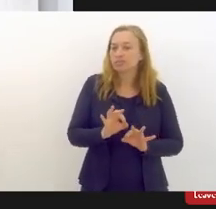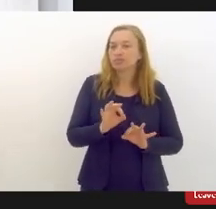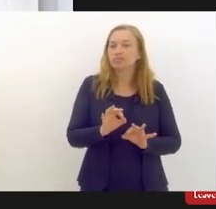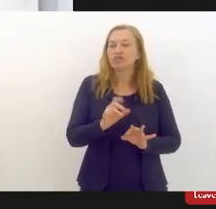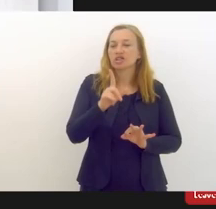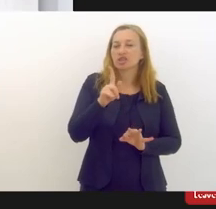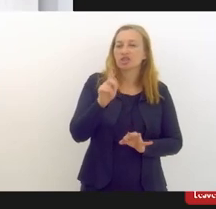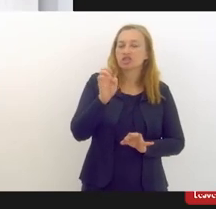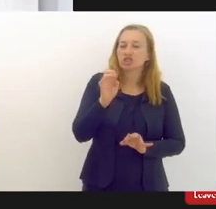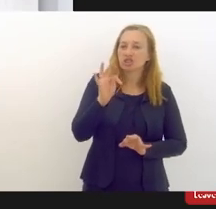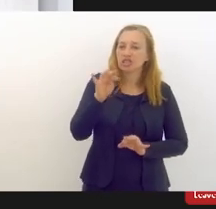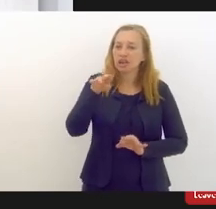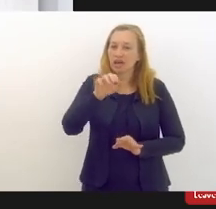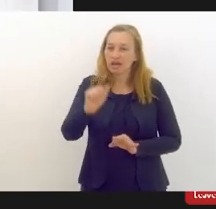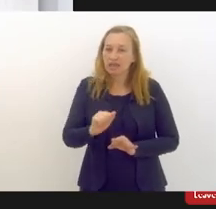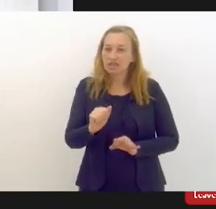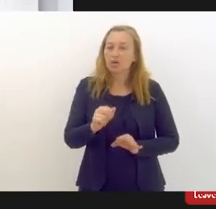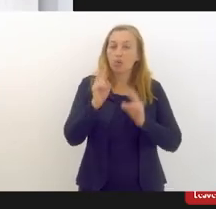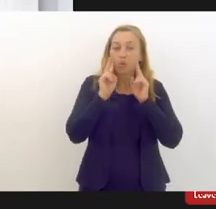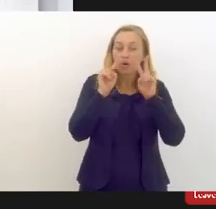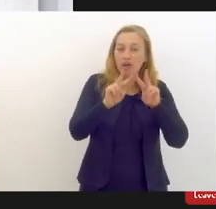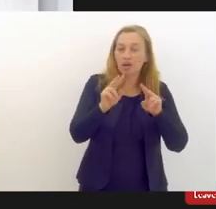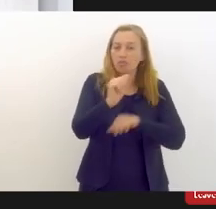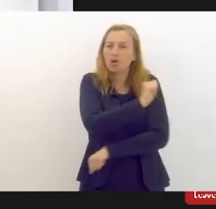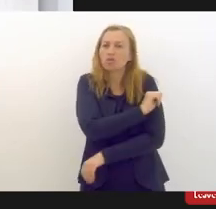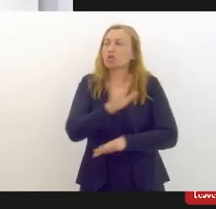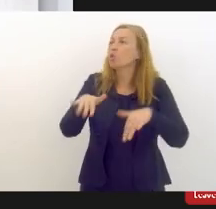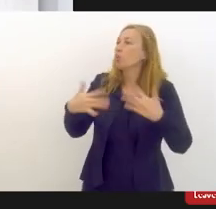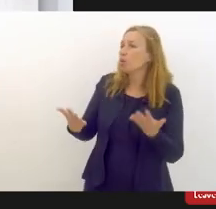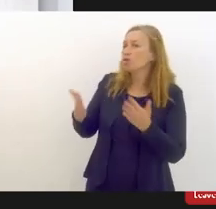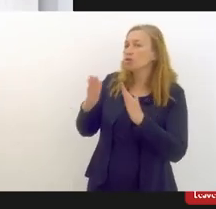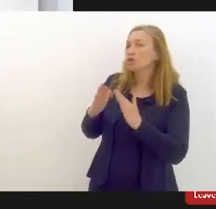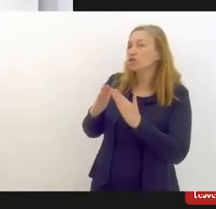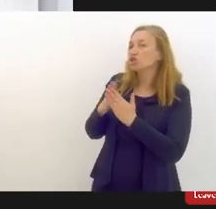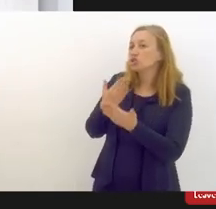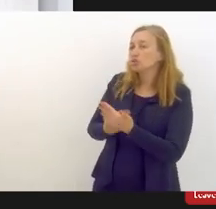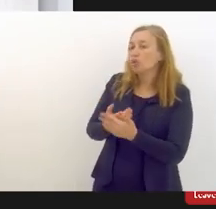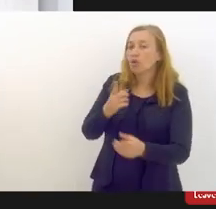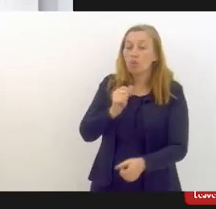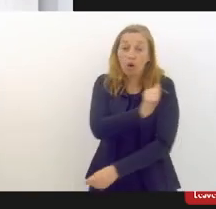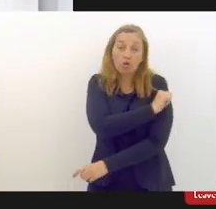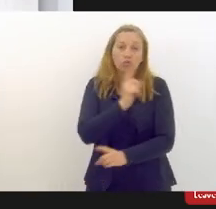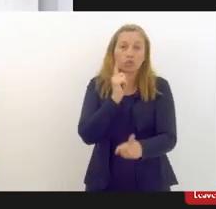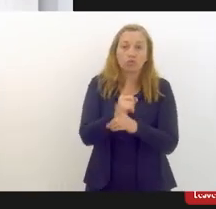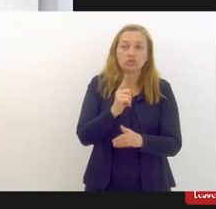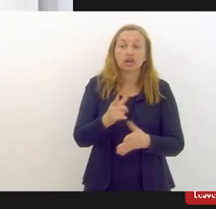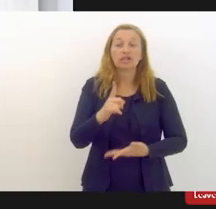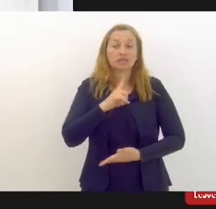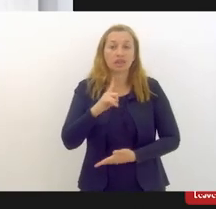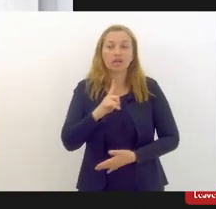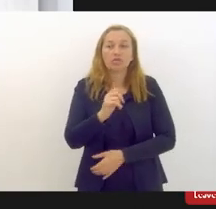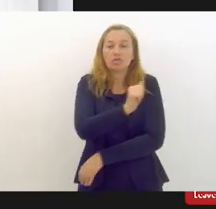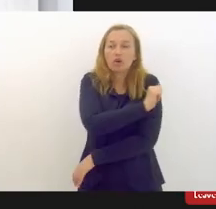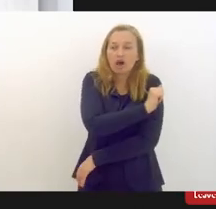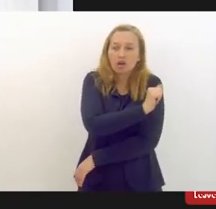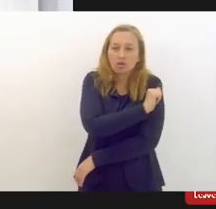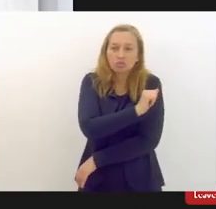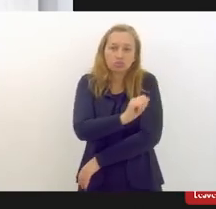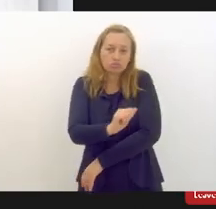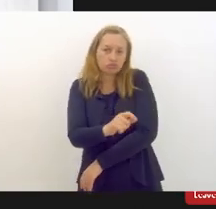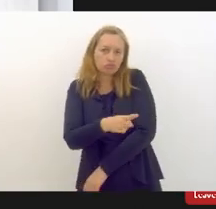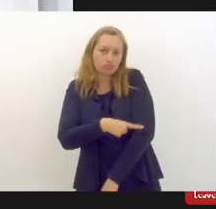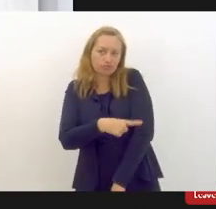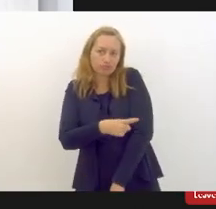Gentileza, e esse olhar para o aluno e que escola é essa que o aluno iria encontrar, né? Uma vez que a gente tem um aluno de primeira série do ensino